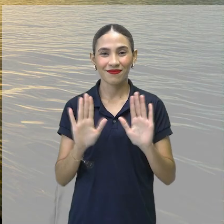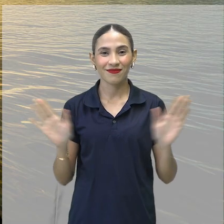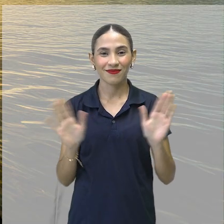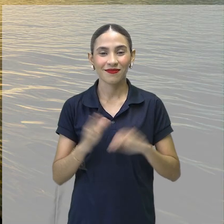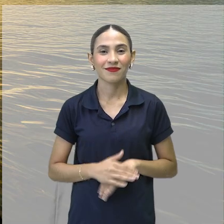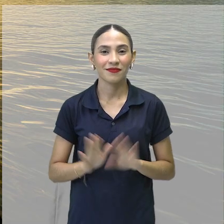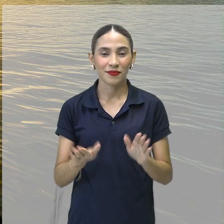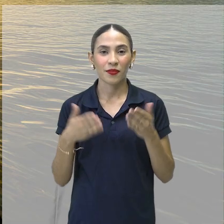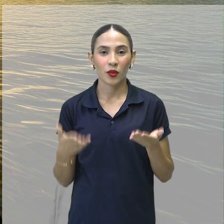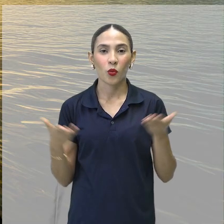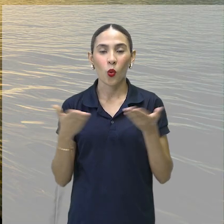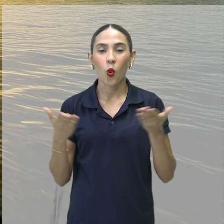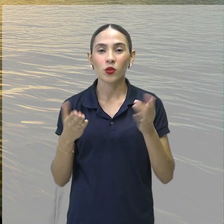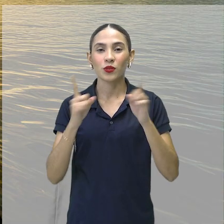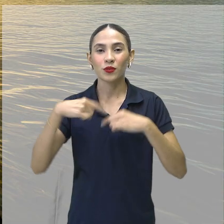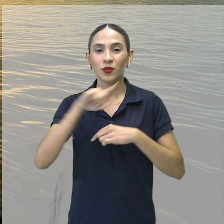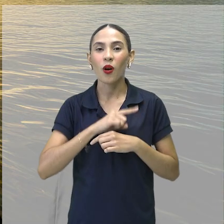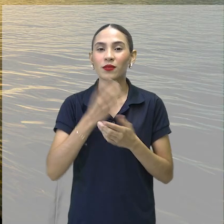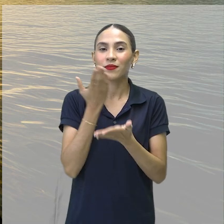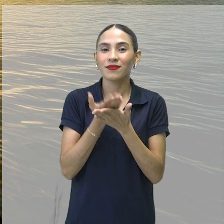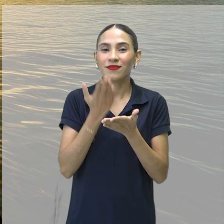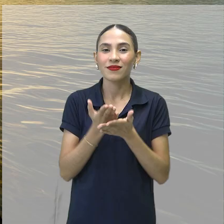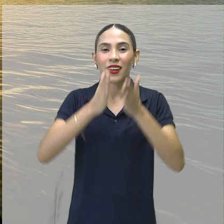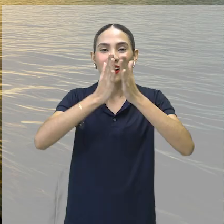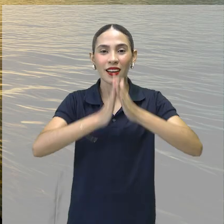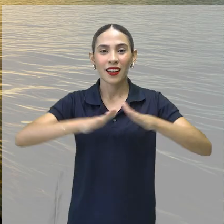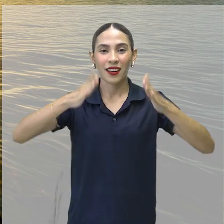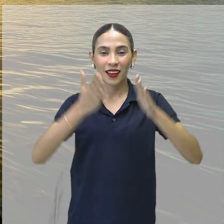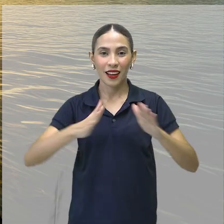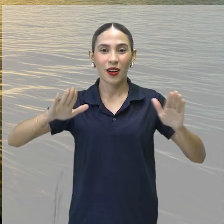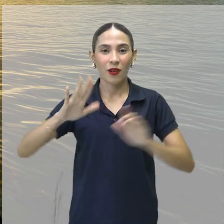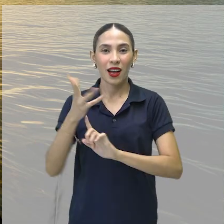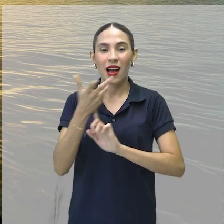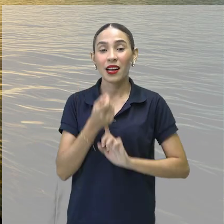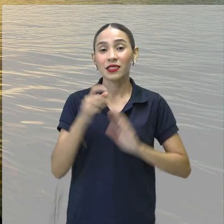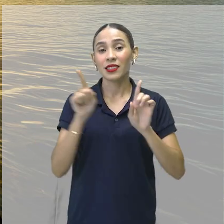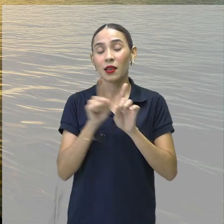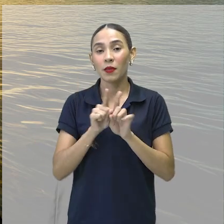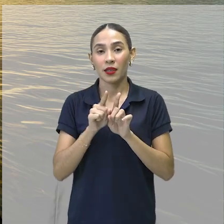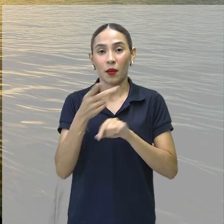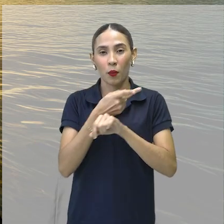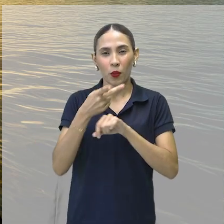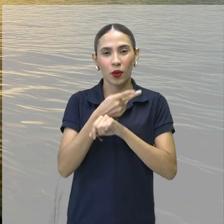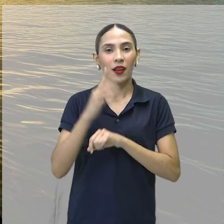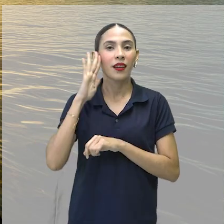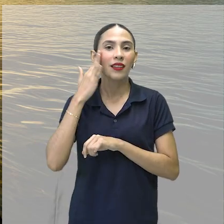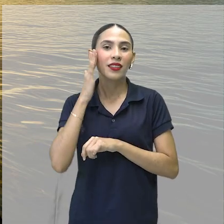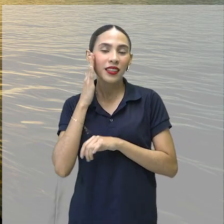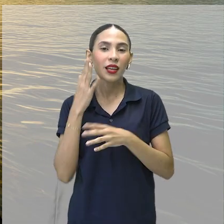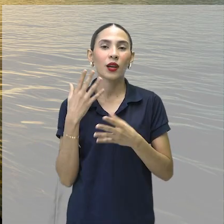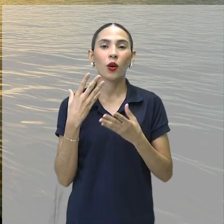Olá! Hoje vamos mergulhar nas águas das artes e procurar entender